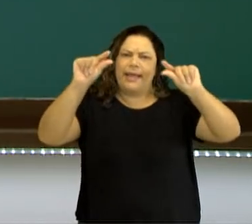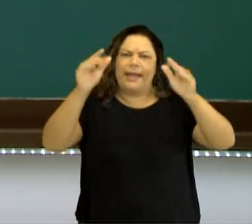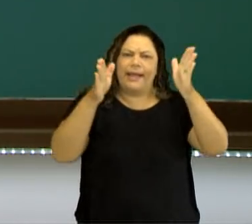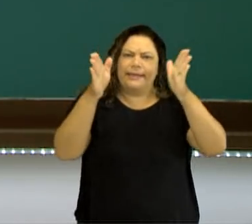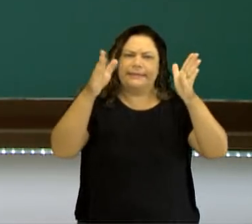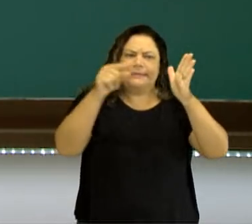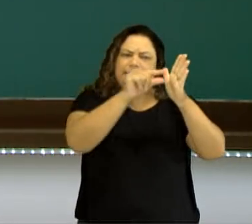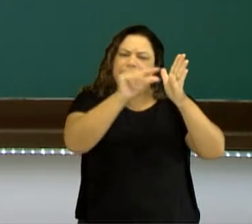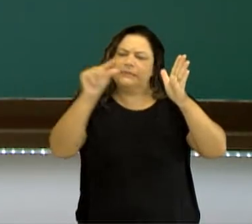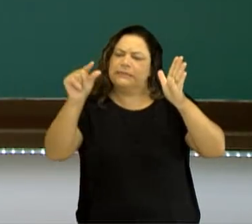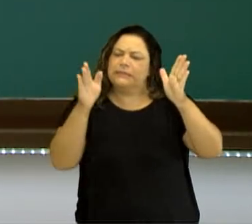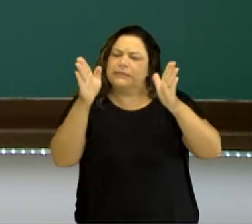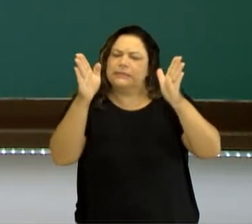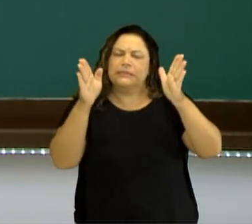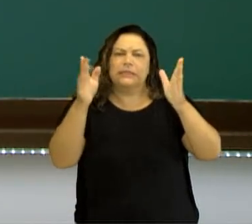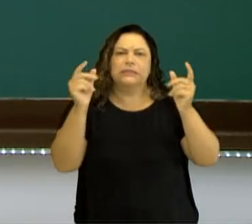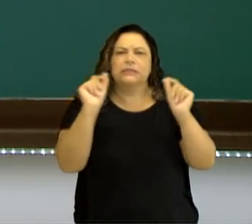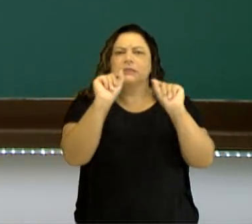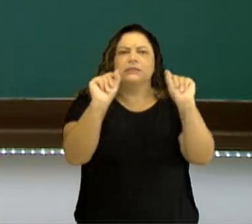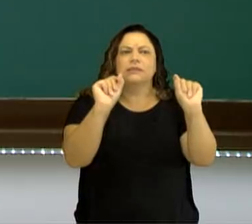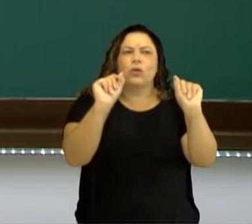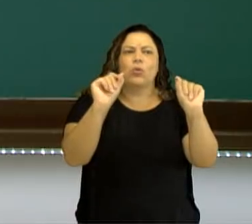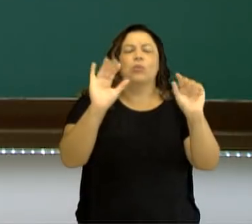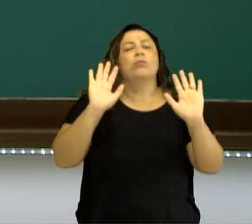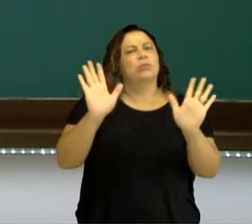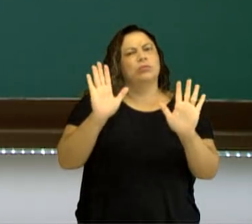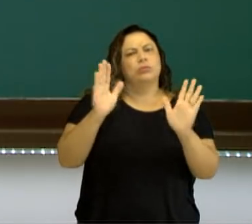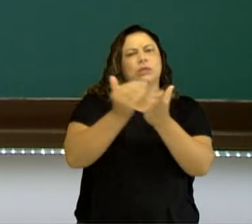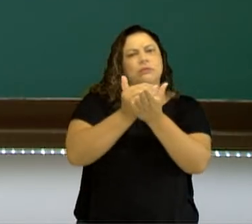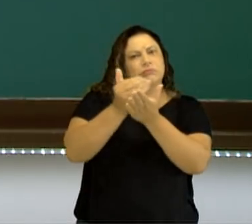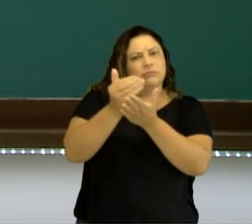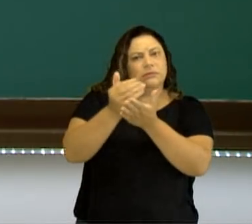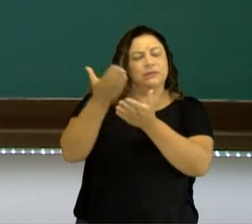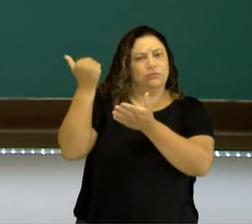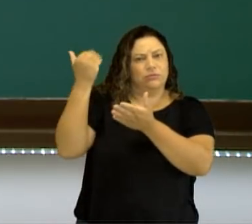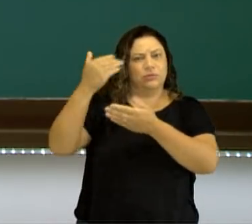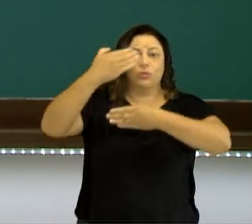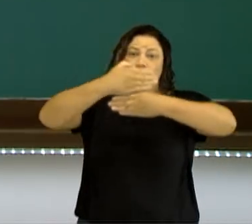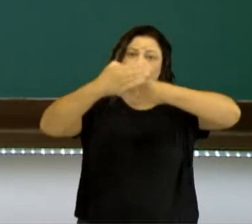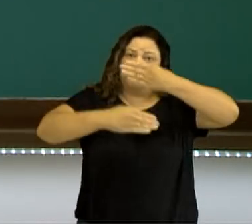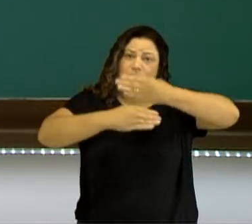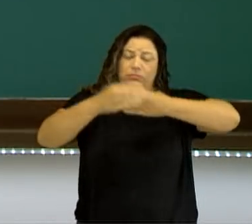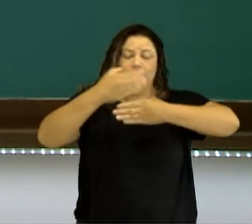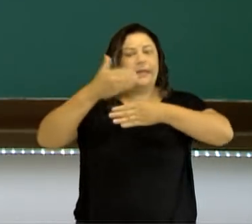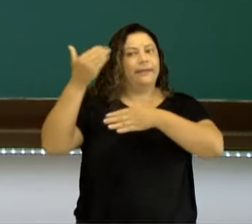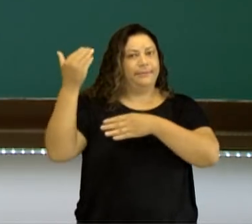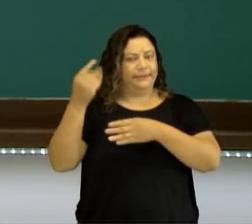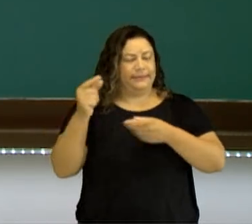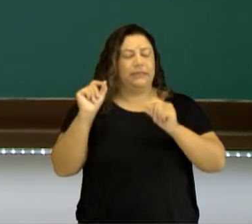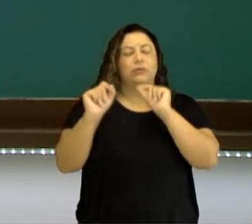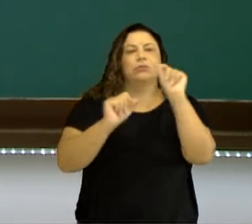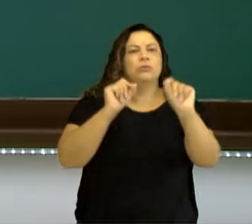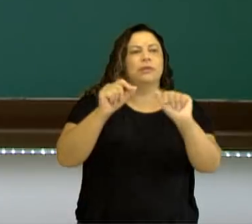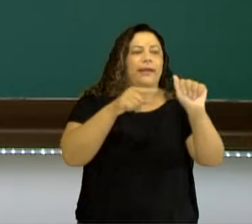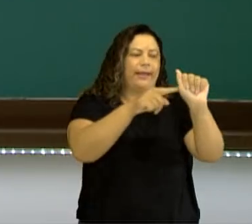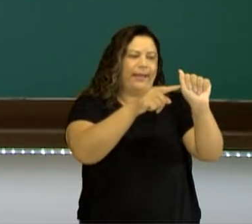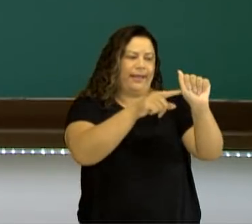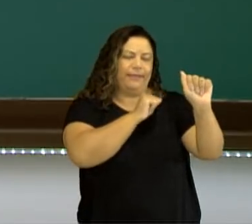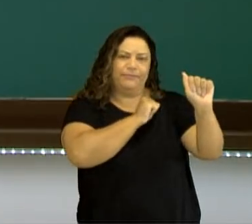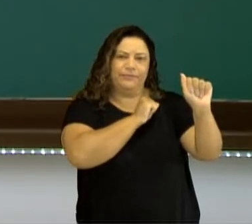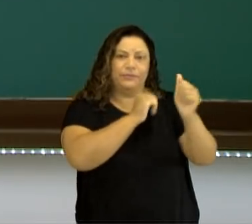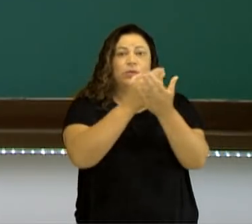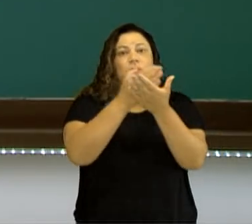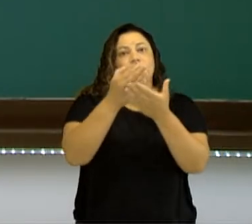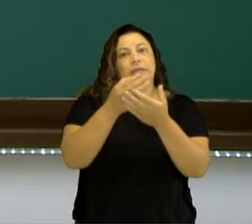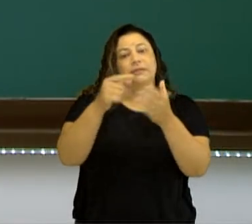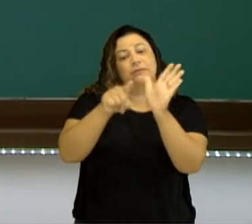intervalos? Colocados ali já no início do outro slide, que eu já li para vocês. Intervalo A, que começa no -3 e termina